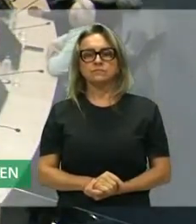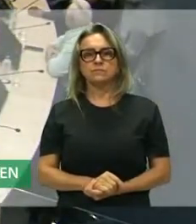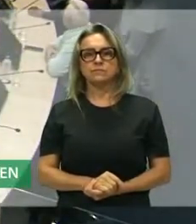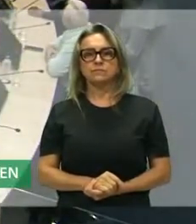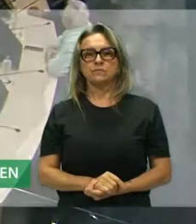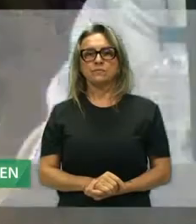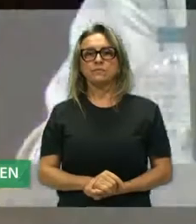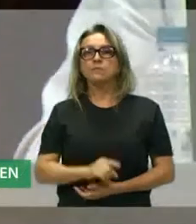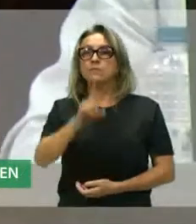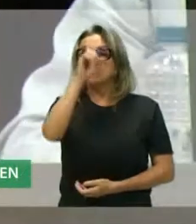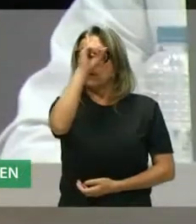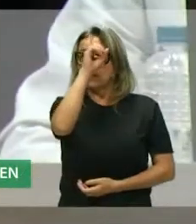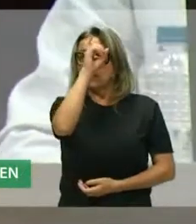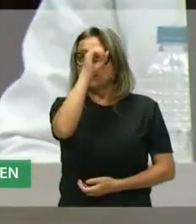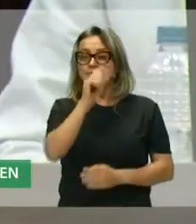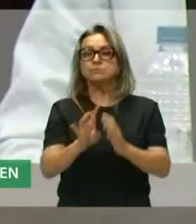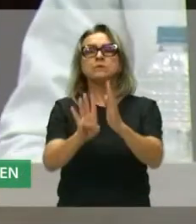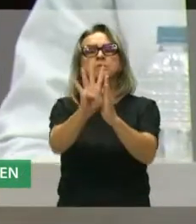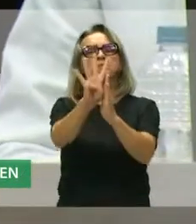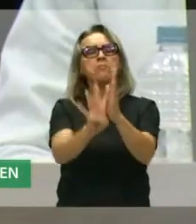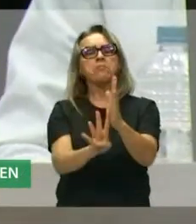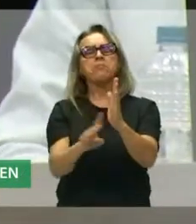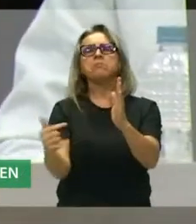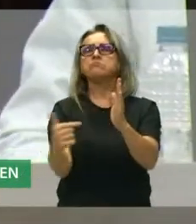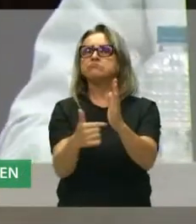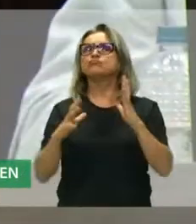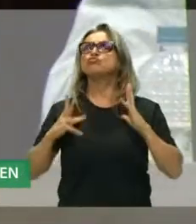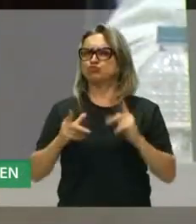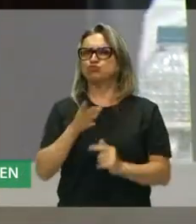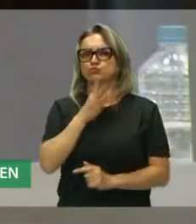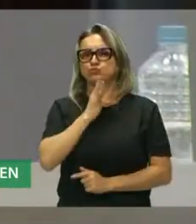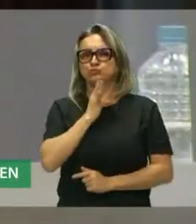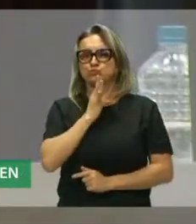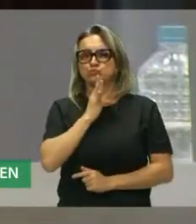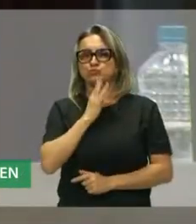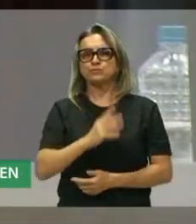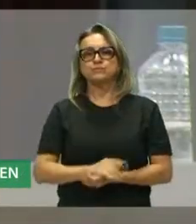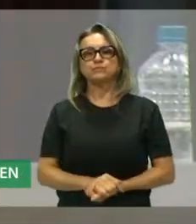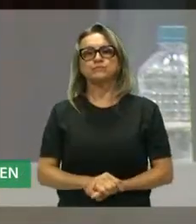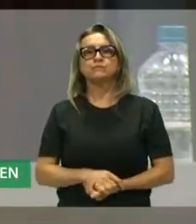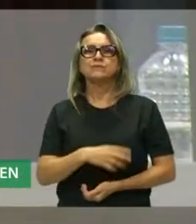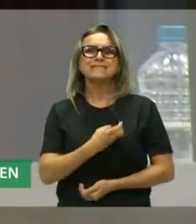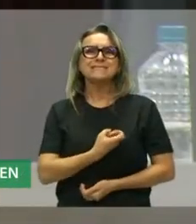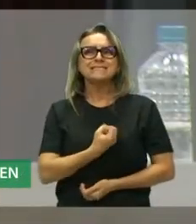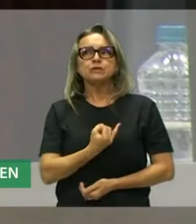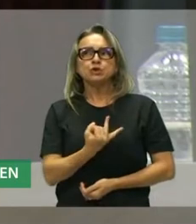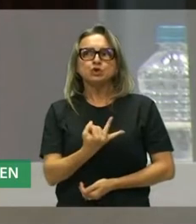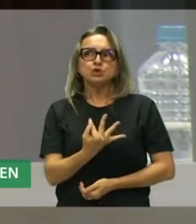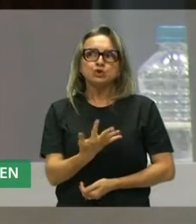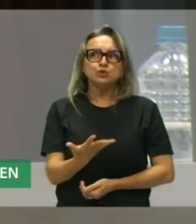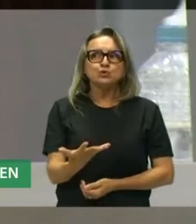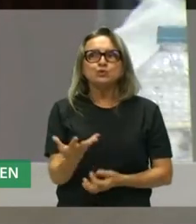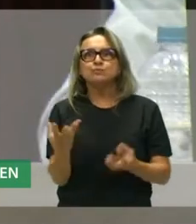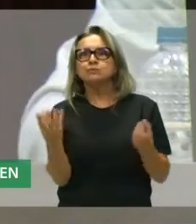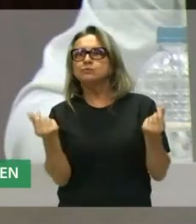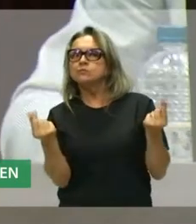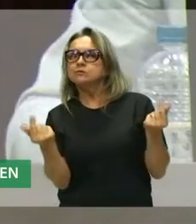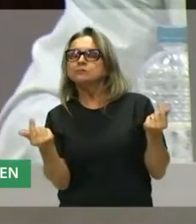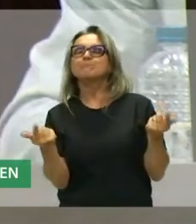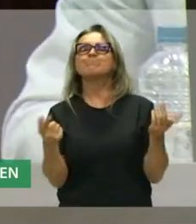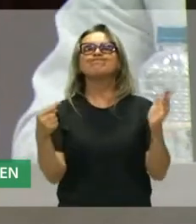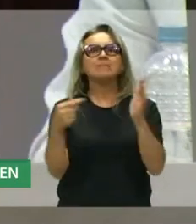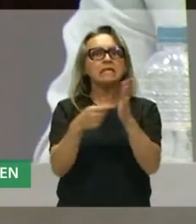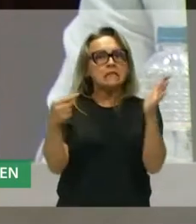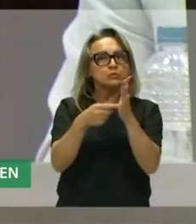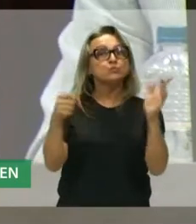Hospital Marieta, todos nós conhecemos, e os números, apesar das denúncias que recebemos, que ouvimos, são números que